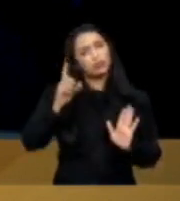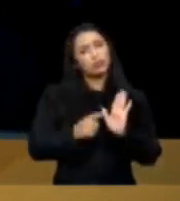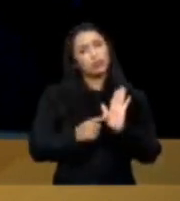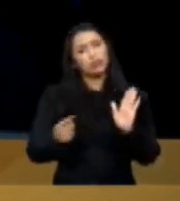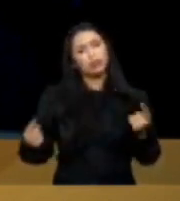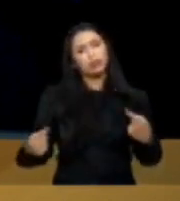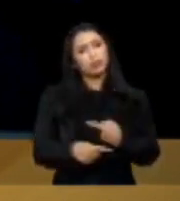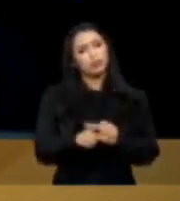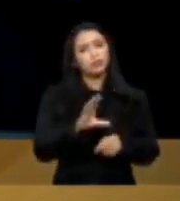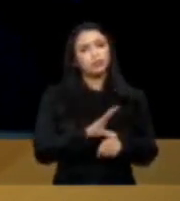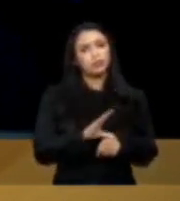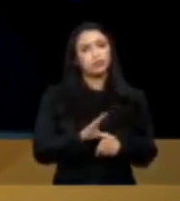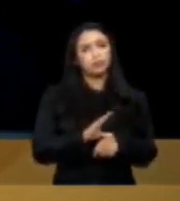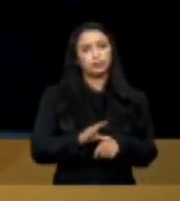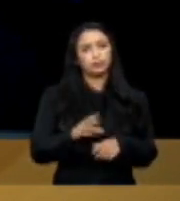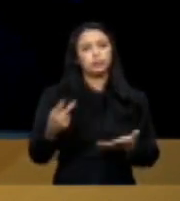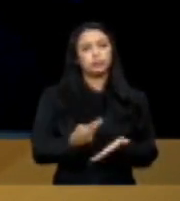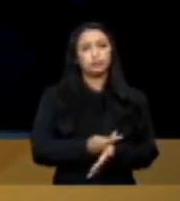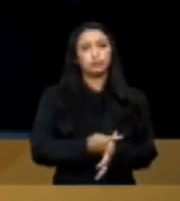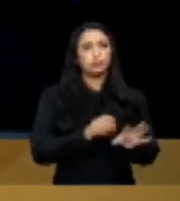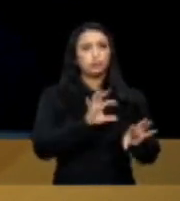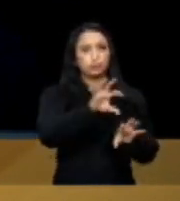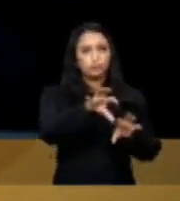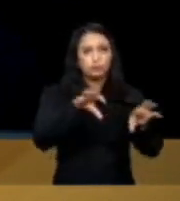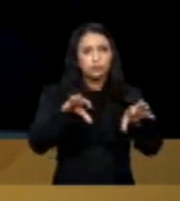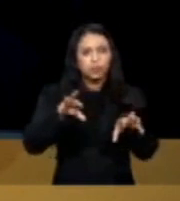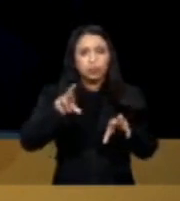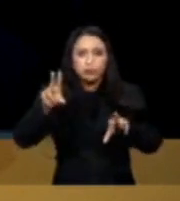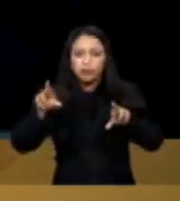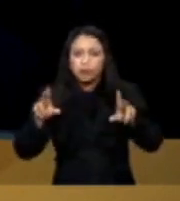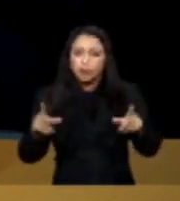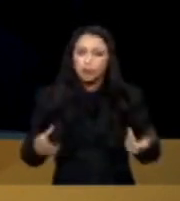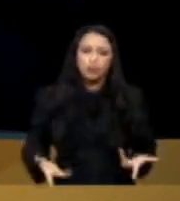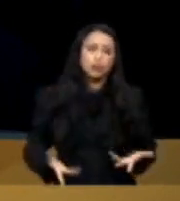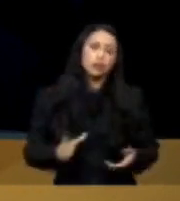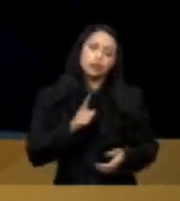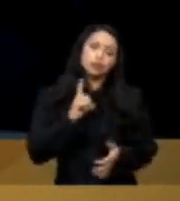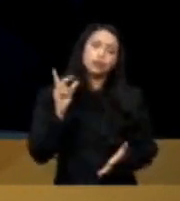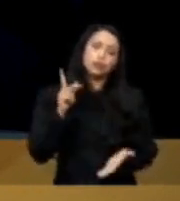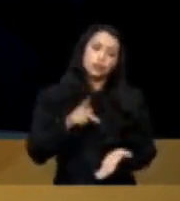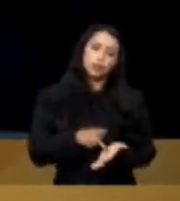inconstitucionalidade diante das peculiaridades de cada setor, cada qual contextualizado em uma